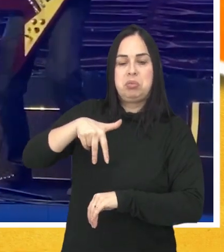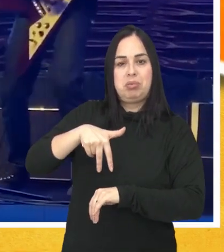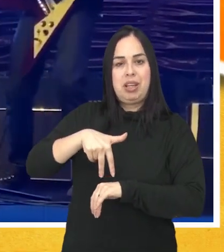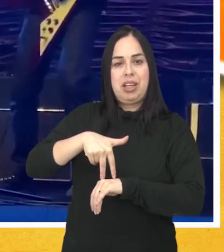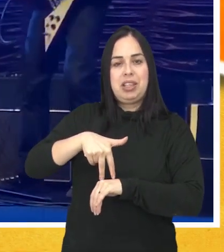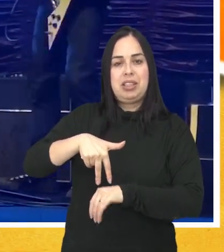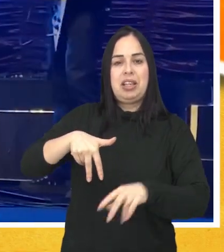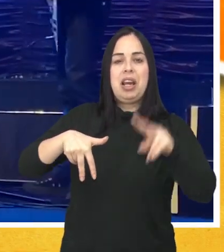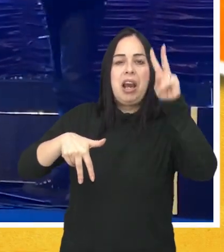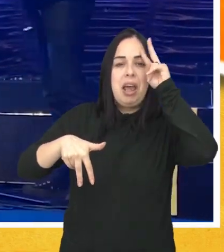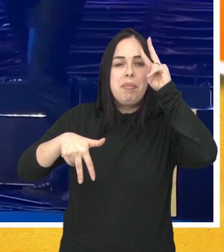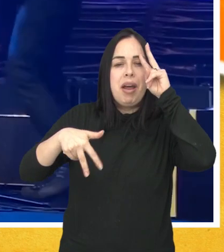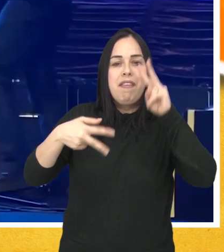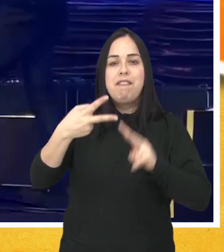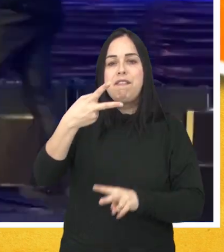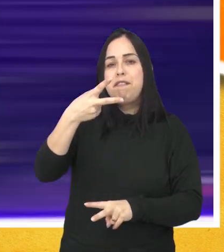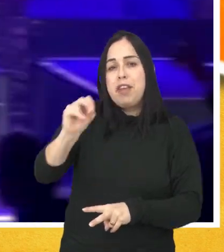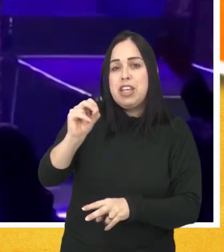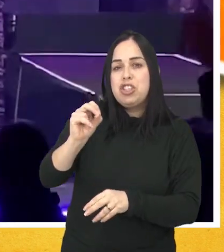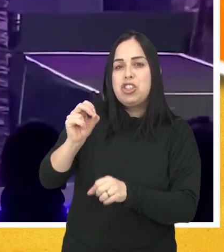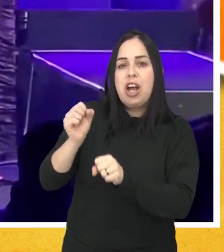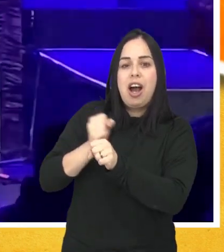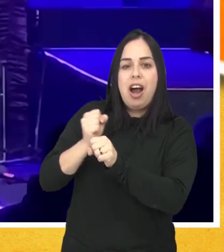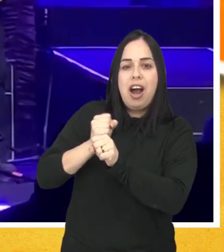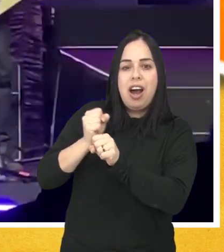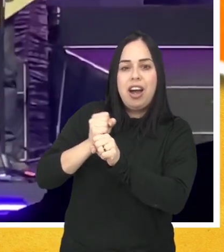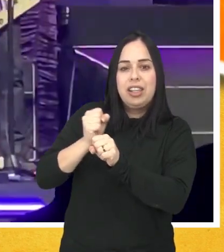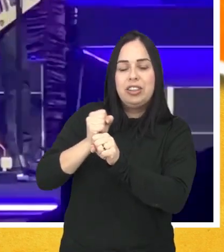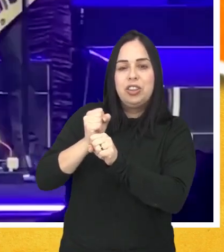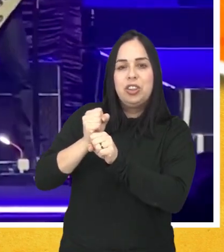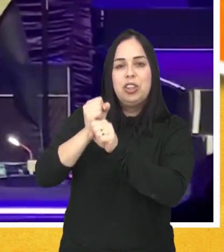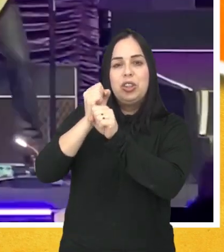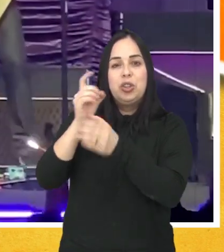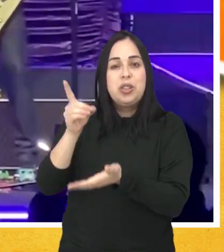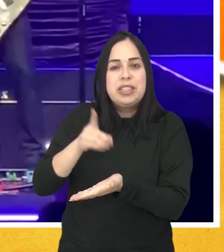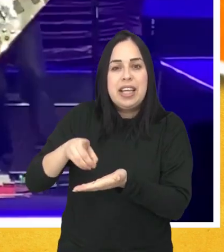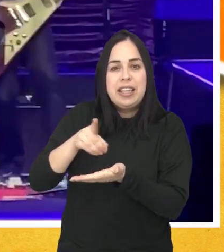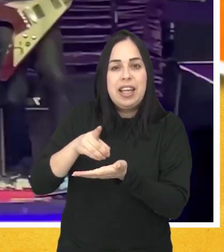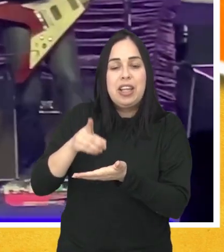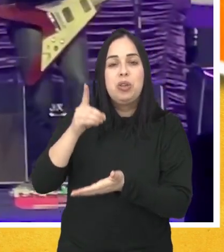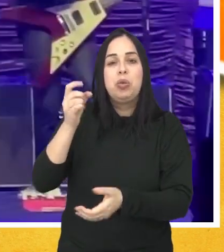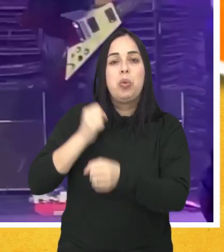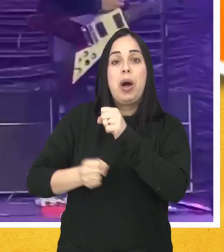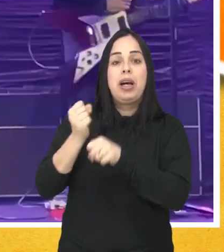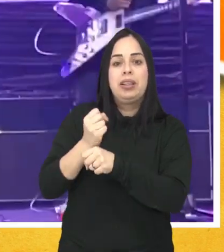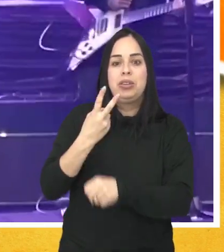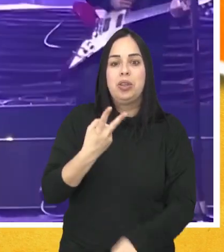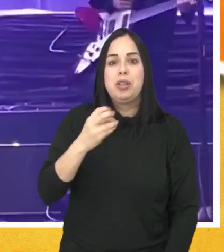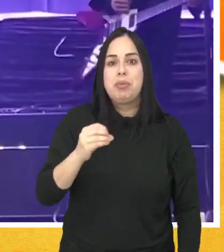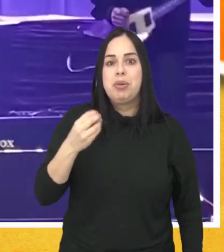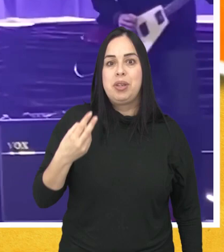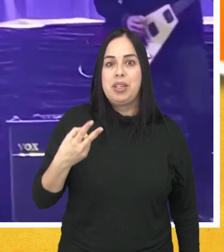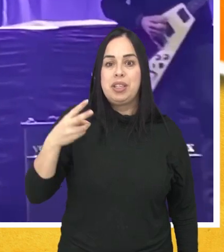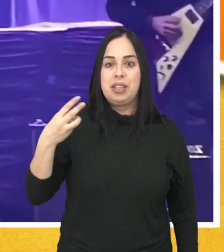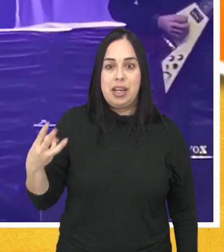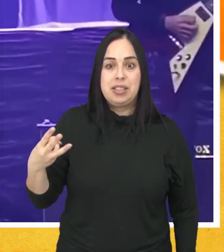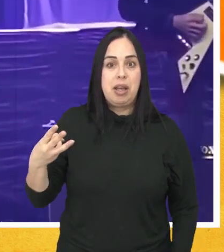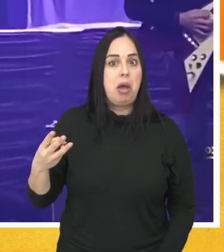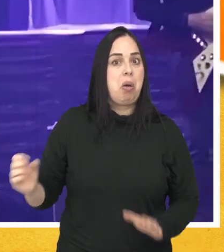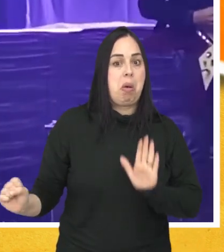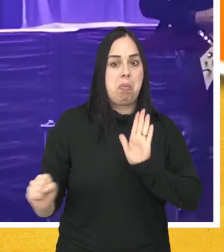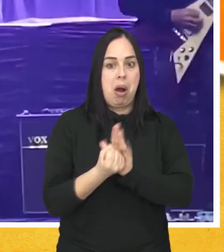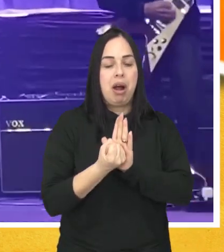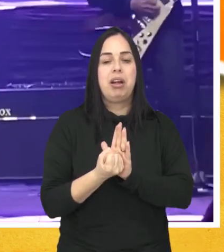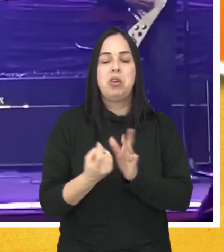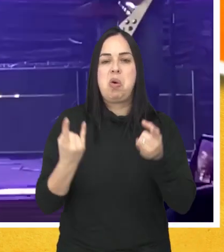ao palco para comemorar os 20 anos do álbum Admirável Chip Novo, lançado em 2003, um marco no rock nacional.